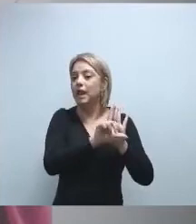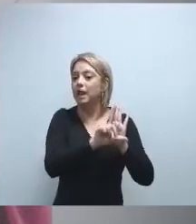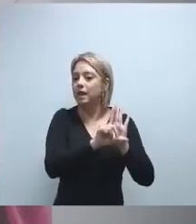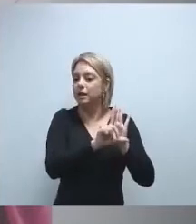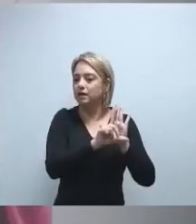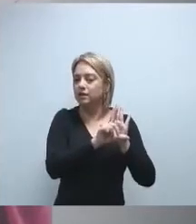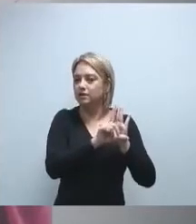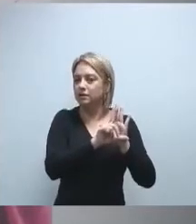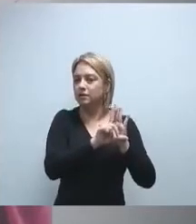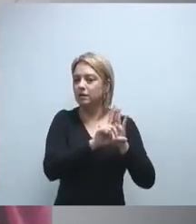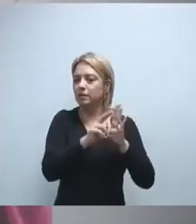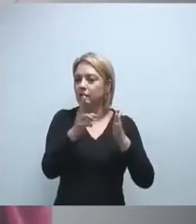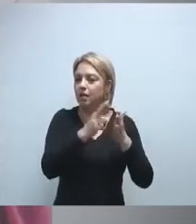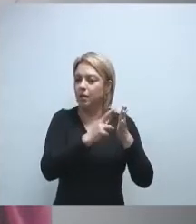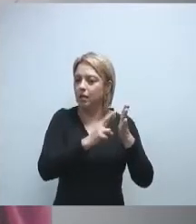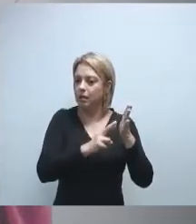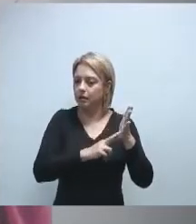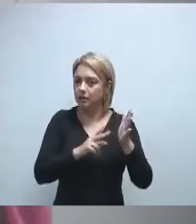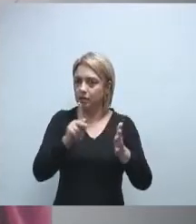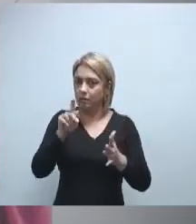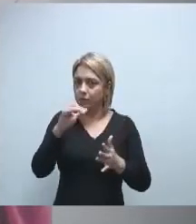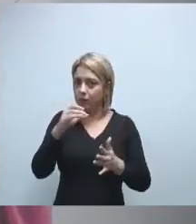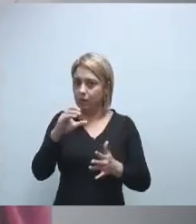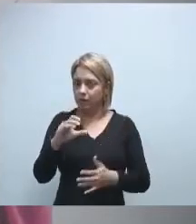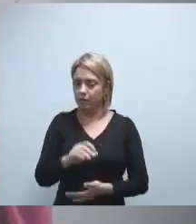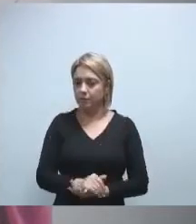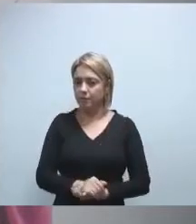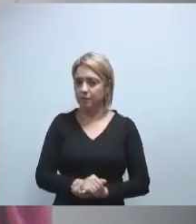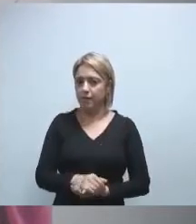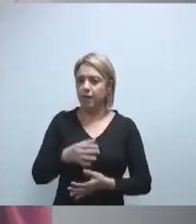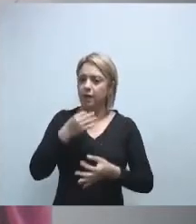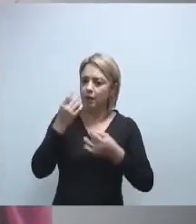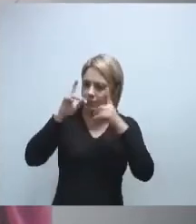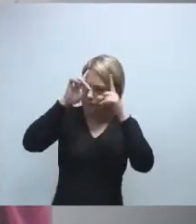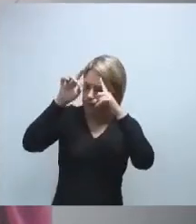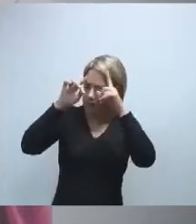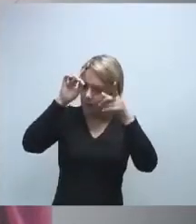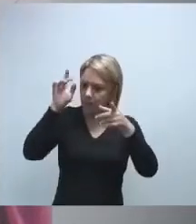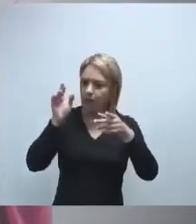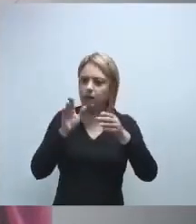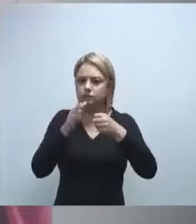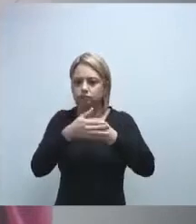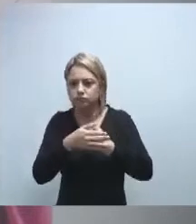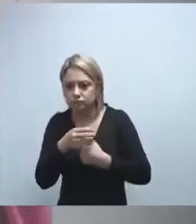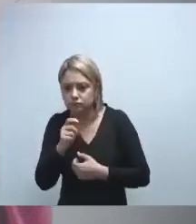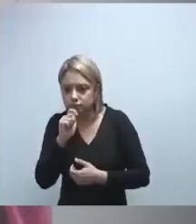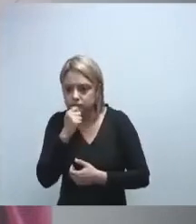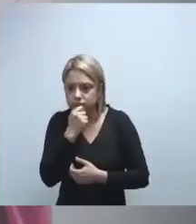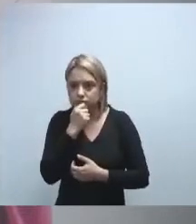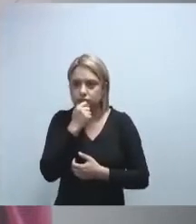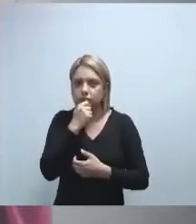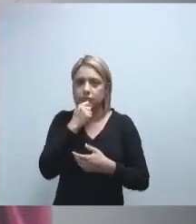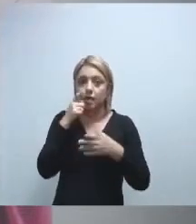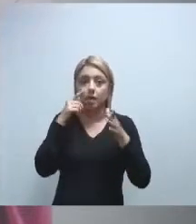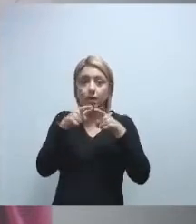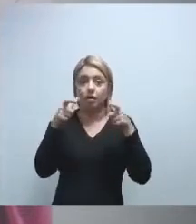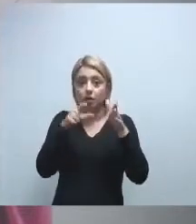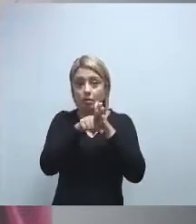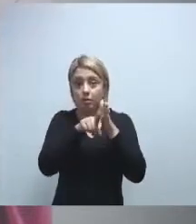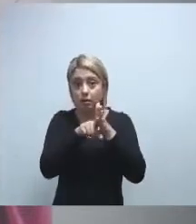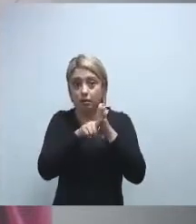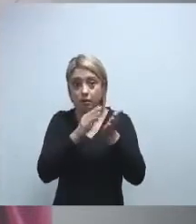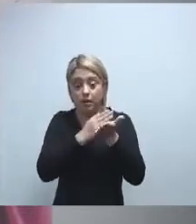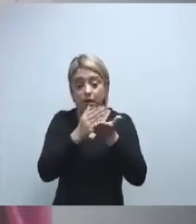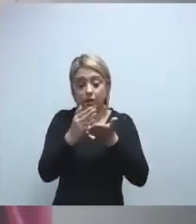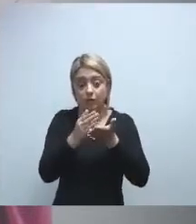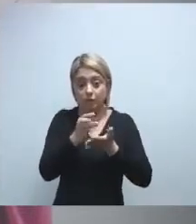de regulamentação do pic com as hipóteses de sigilo o com ampla investigação mas